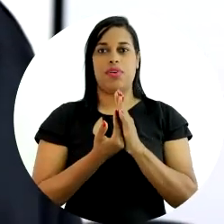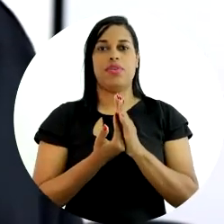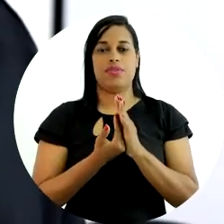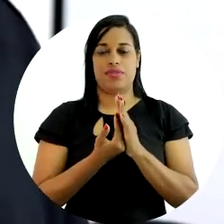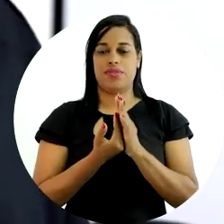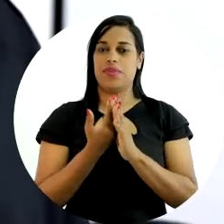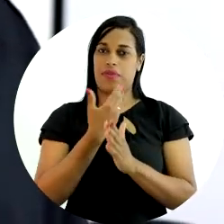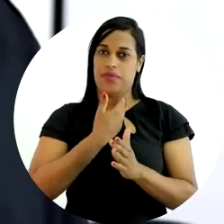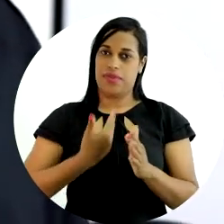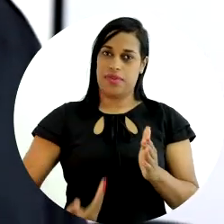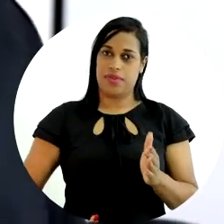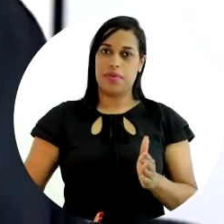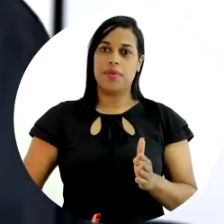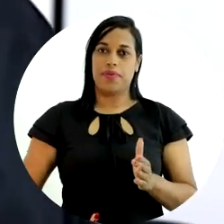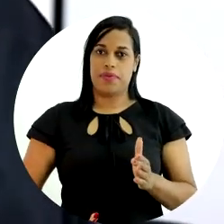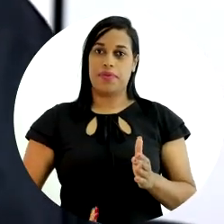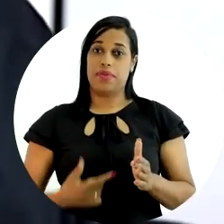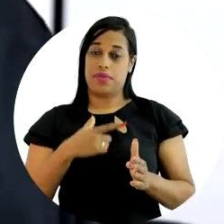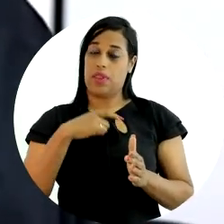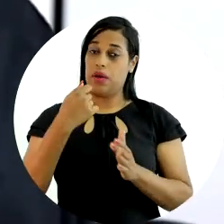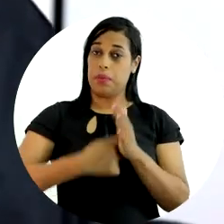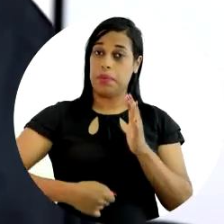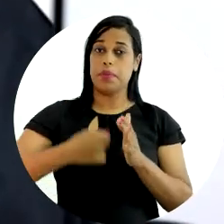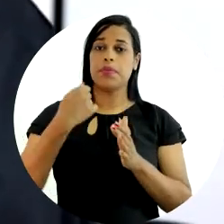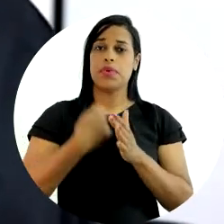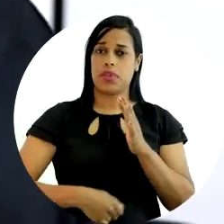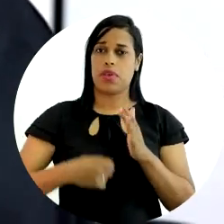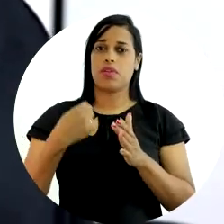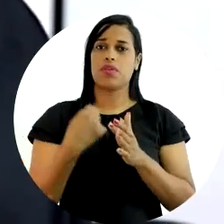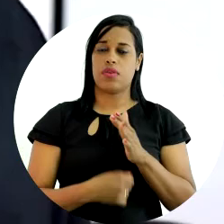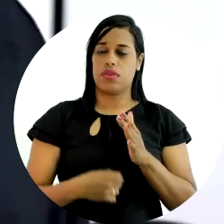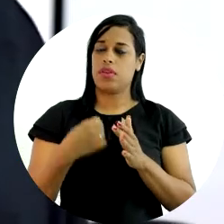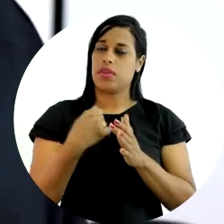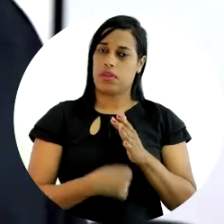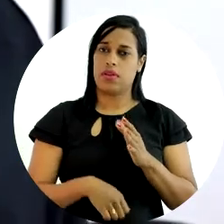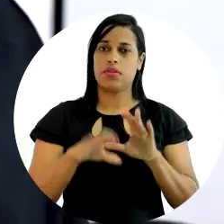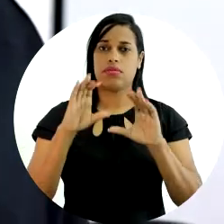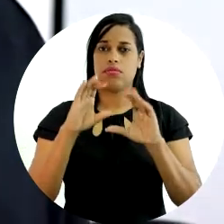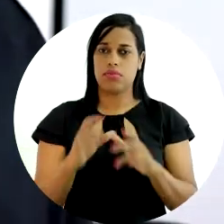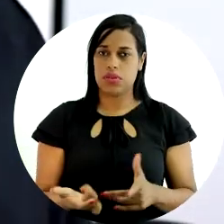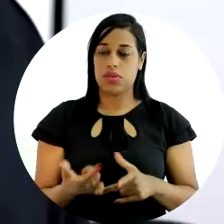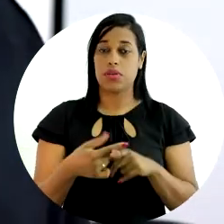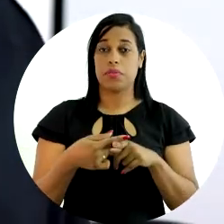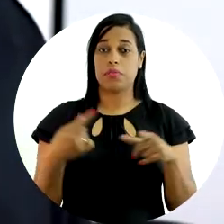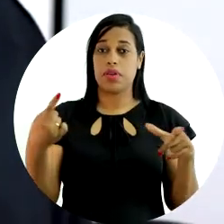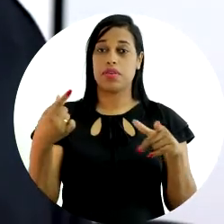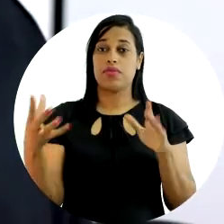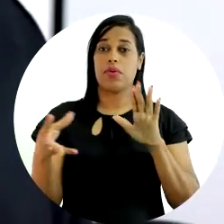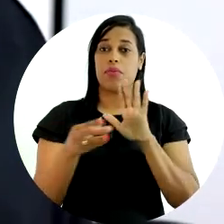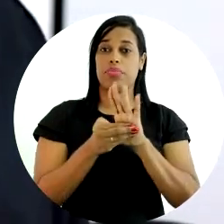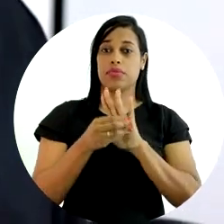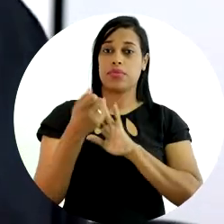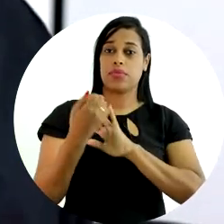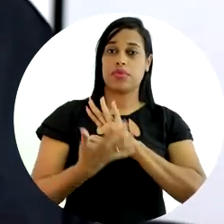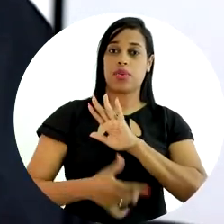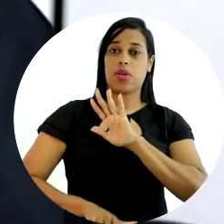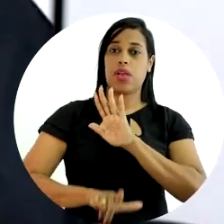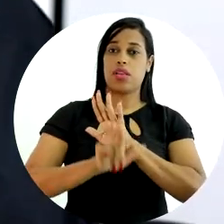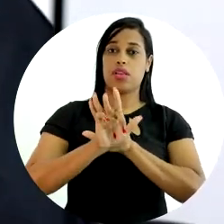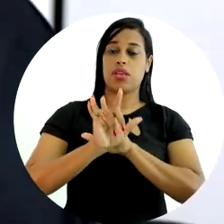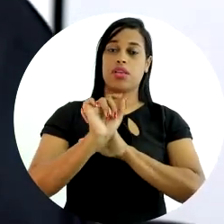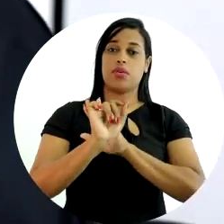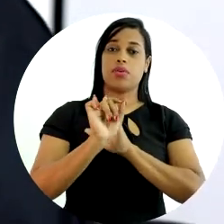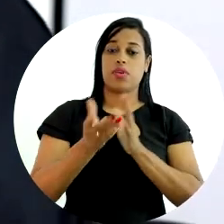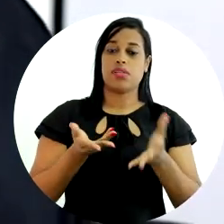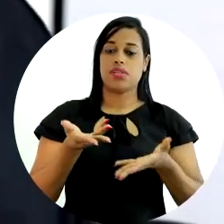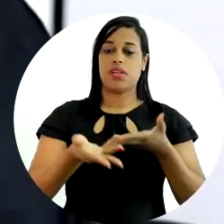escolas públicas. Apesar de existir a obrigatoriedade por serviço público, foi colocada em vigor